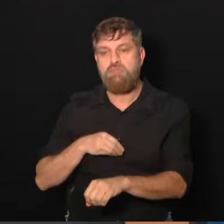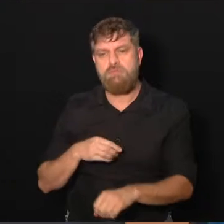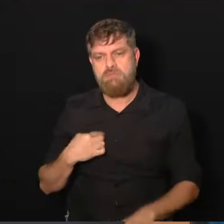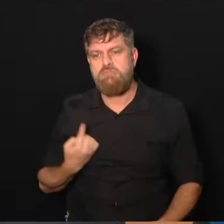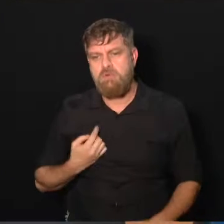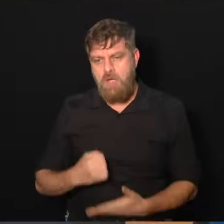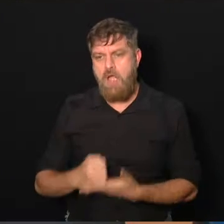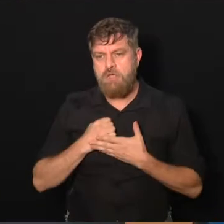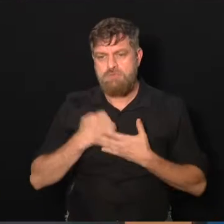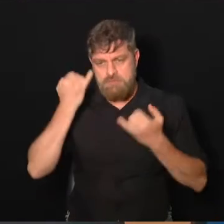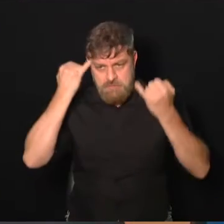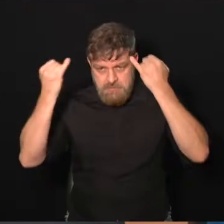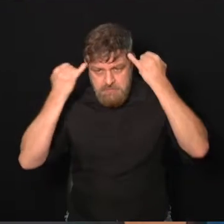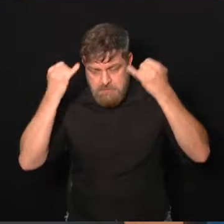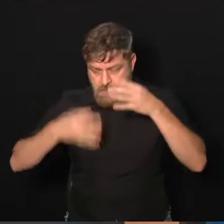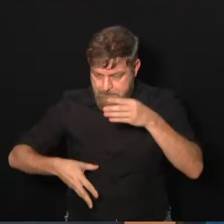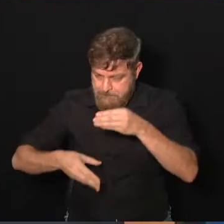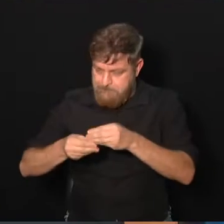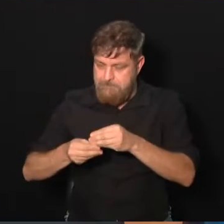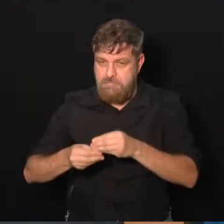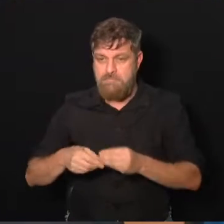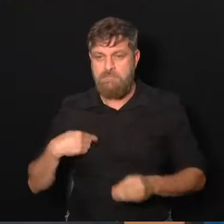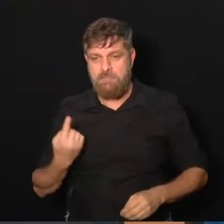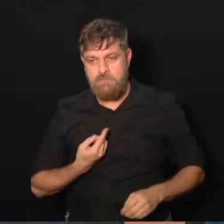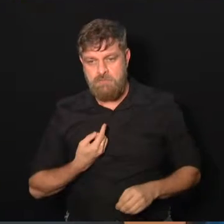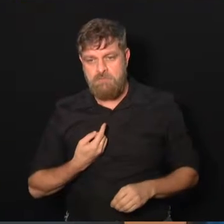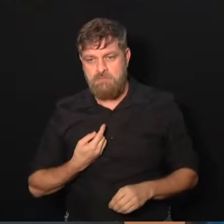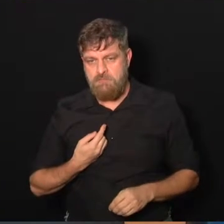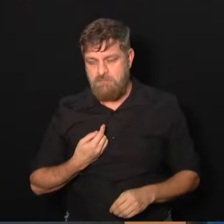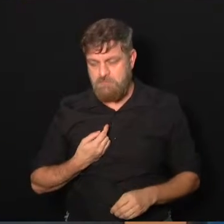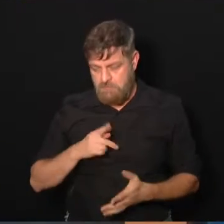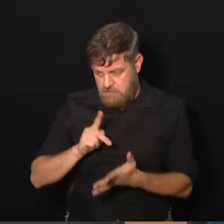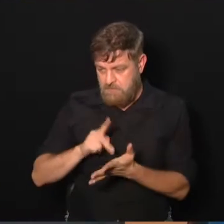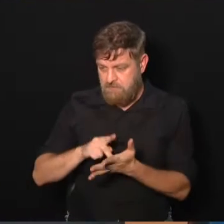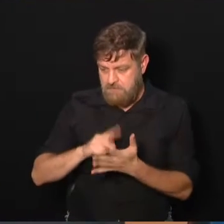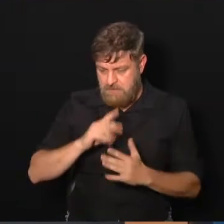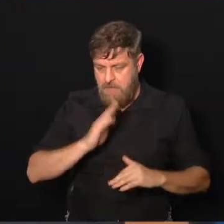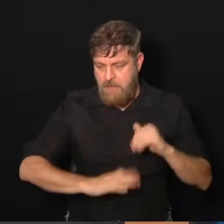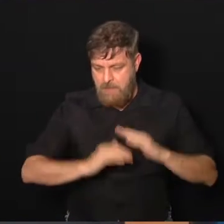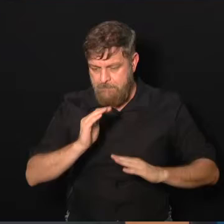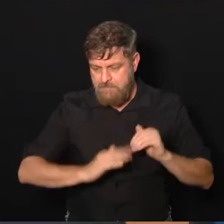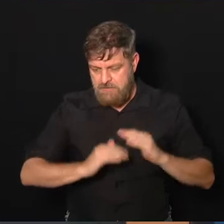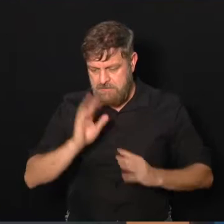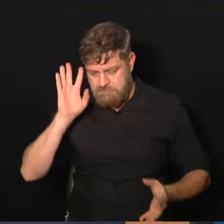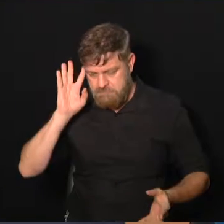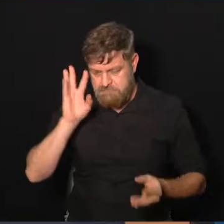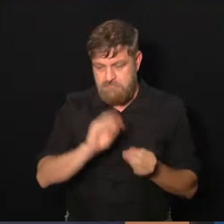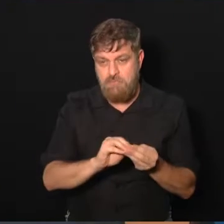as nossas ideias aqui, com certeza vamos buscar colocar